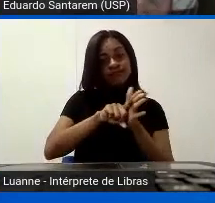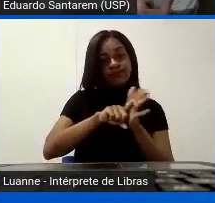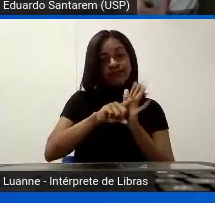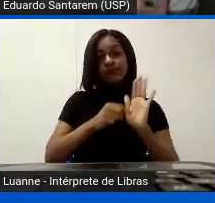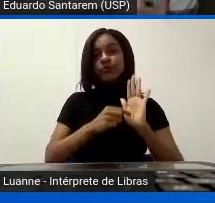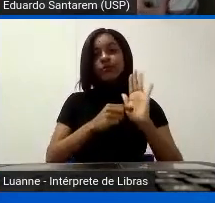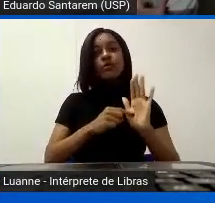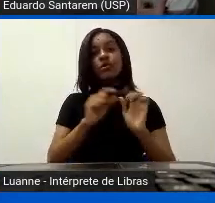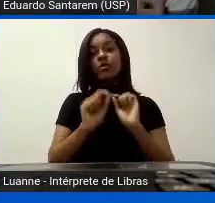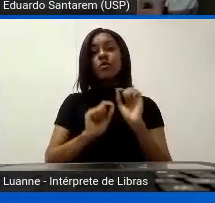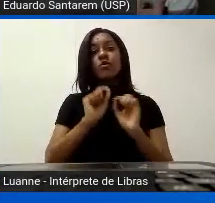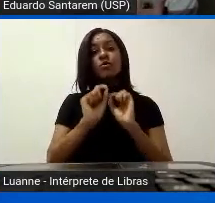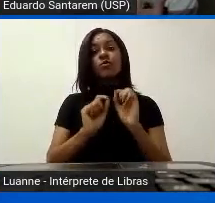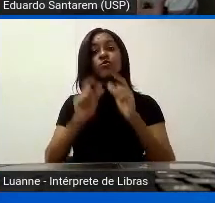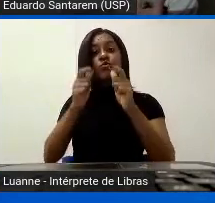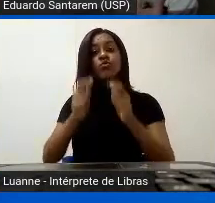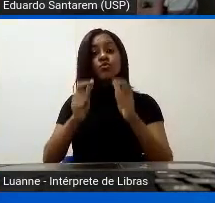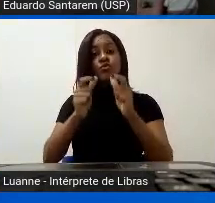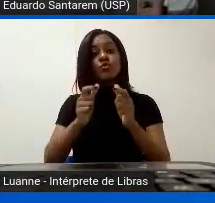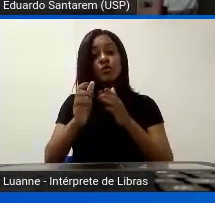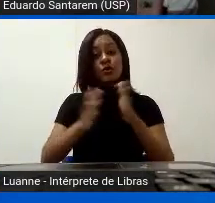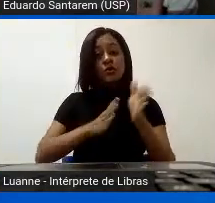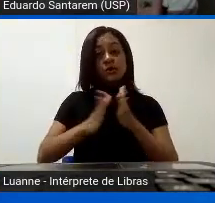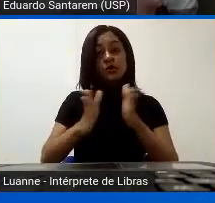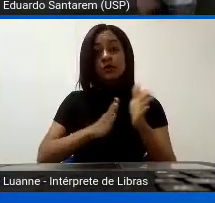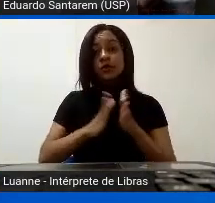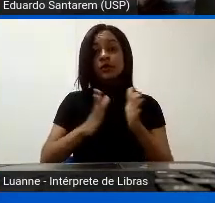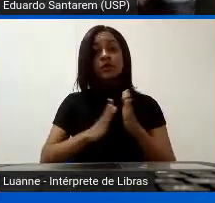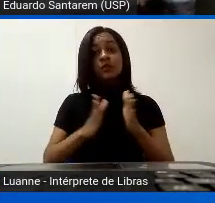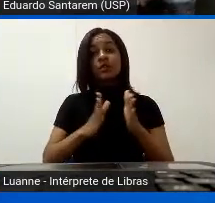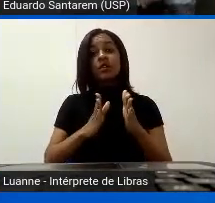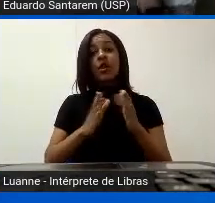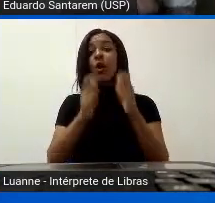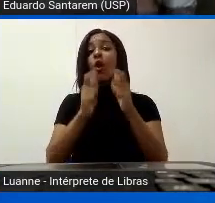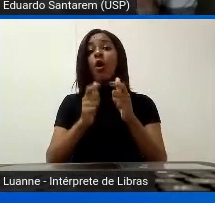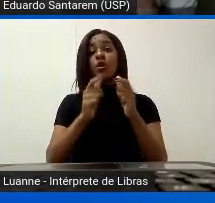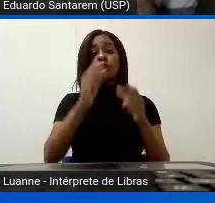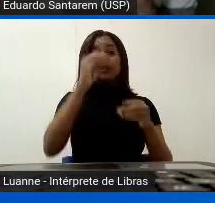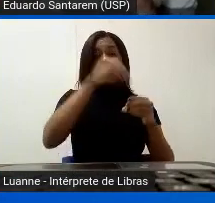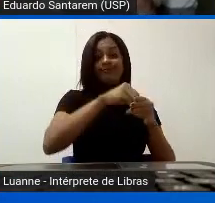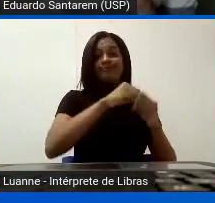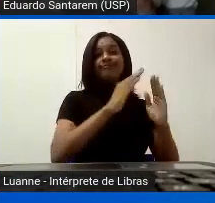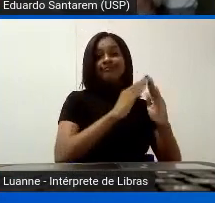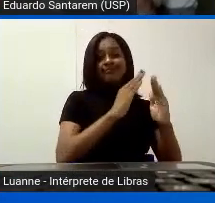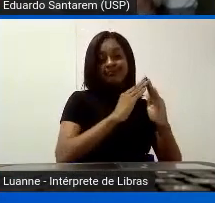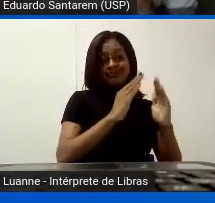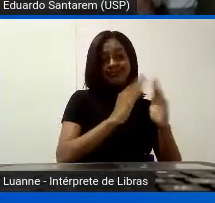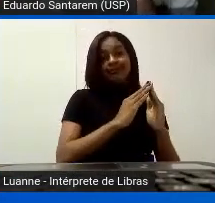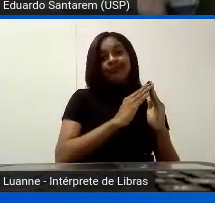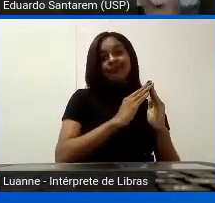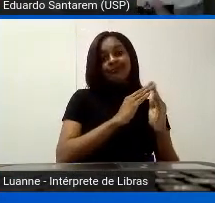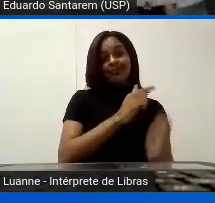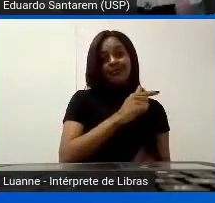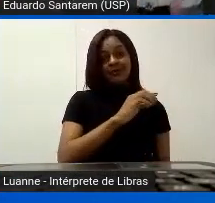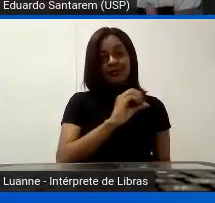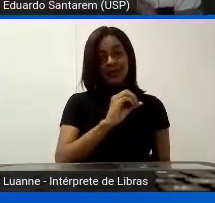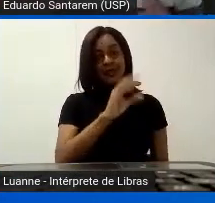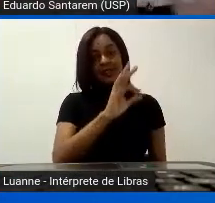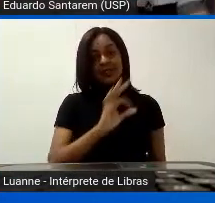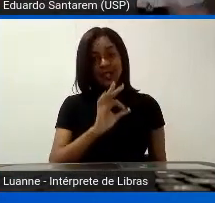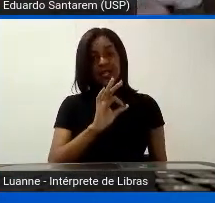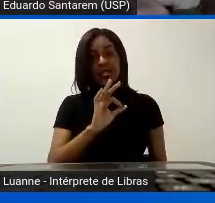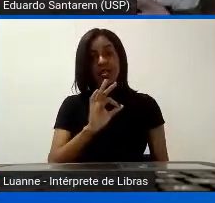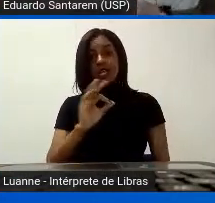89% das Crianças acessam de casa né e 30% das crianças acessam em escola aqui